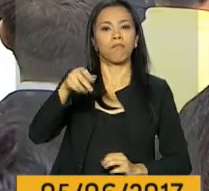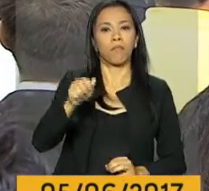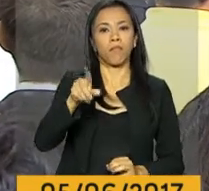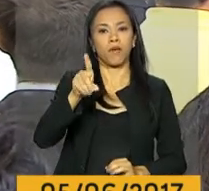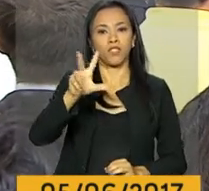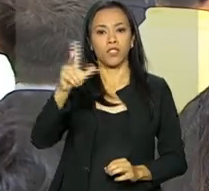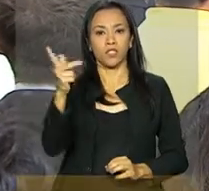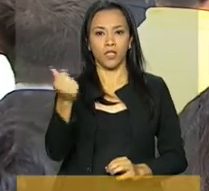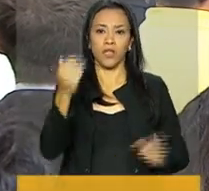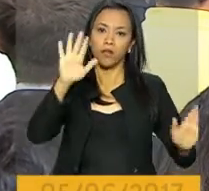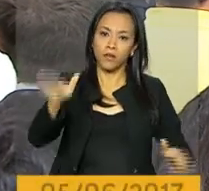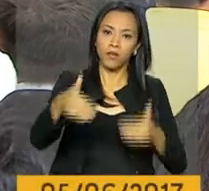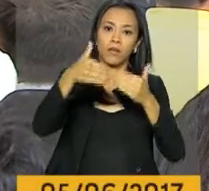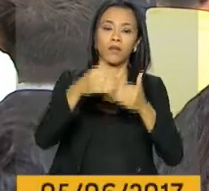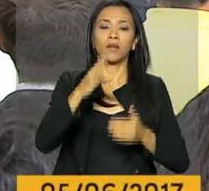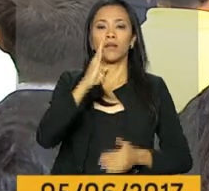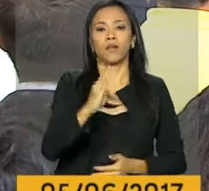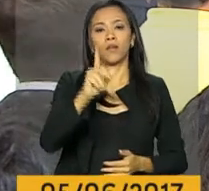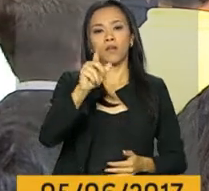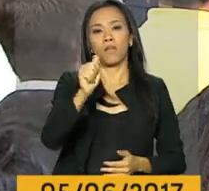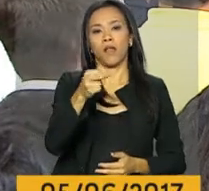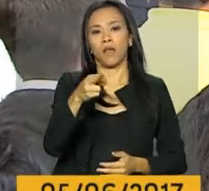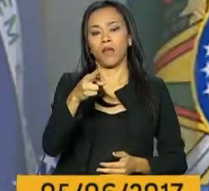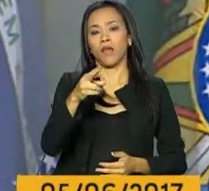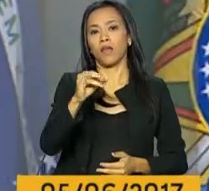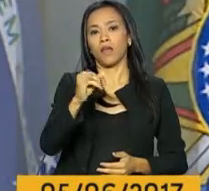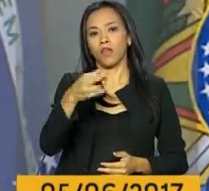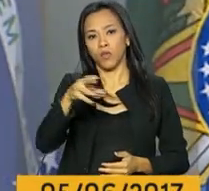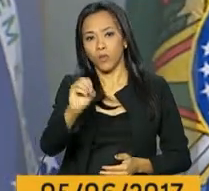maggi filho